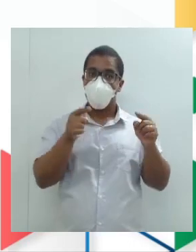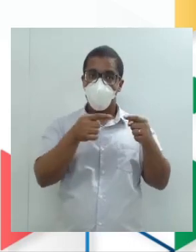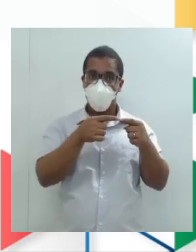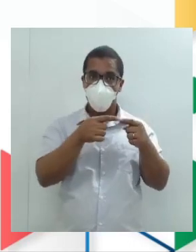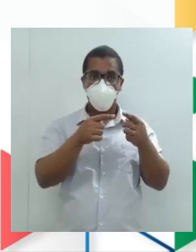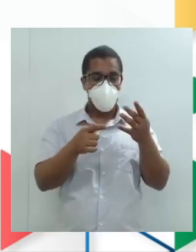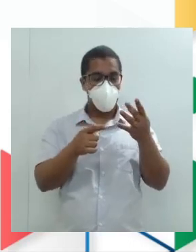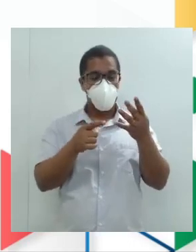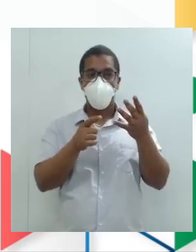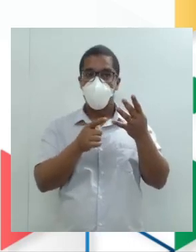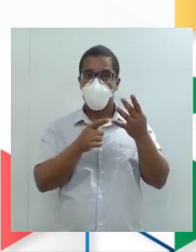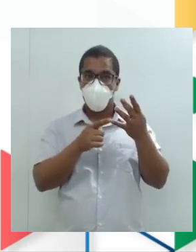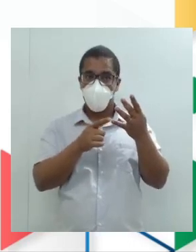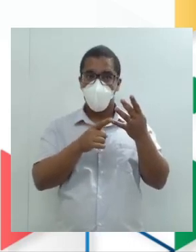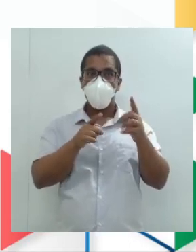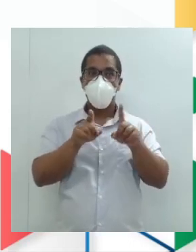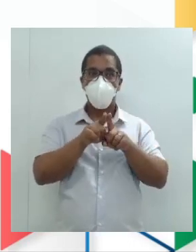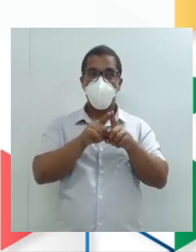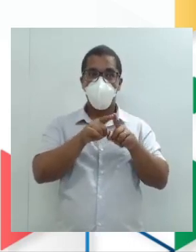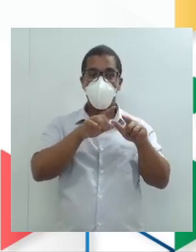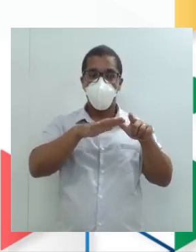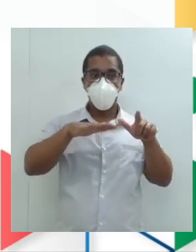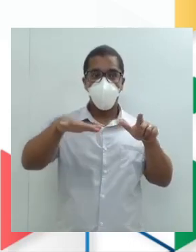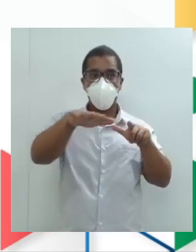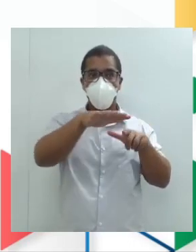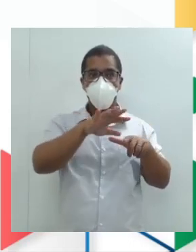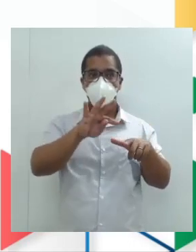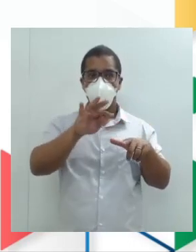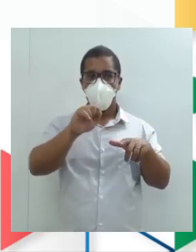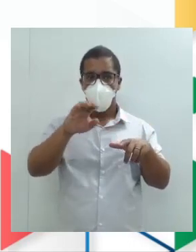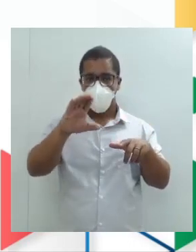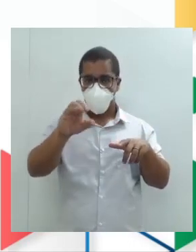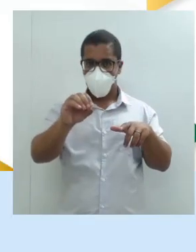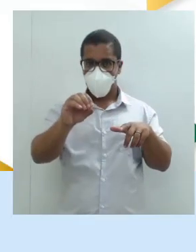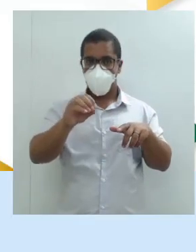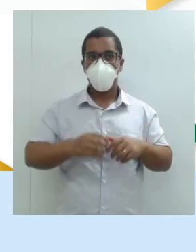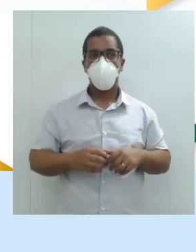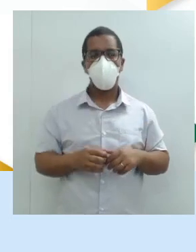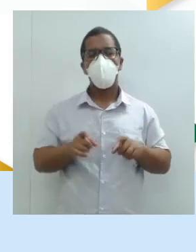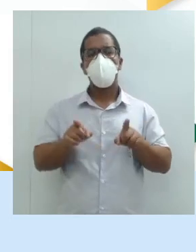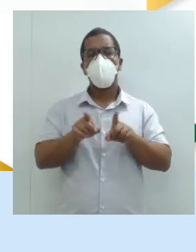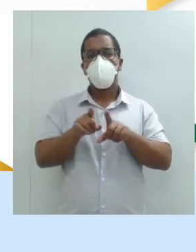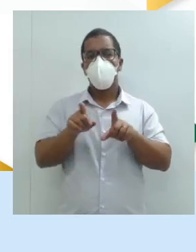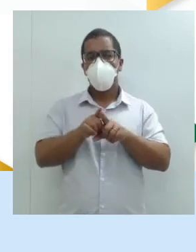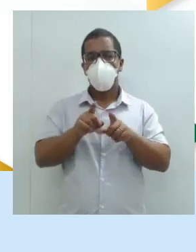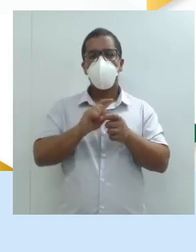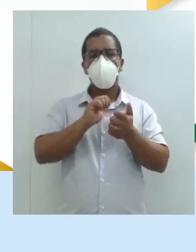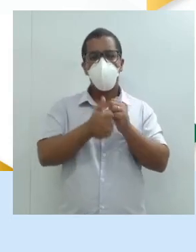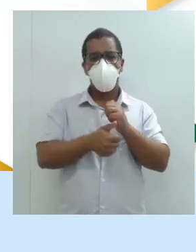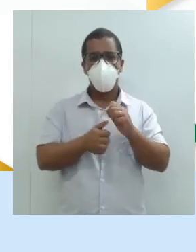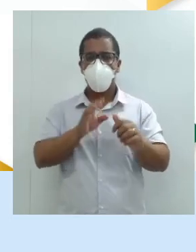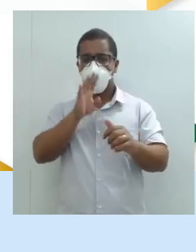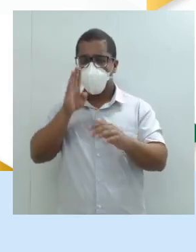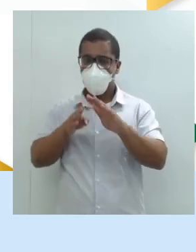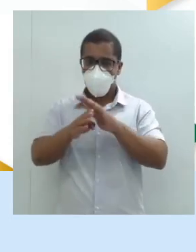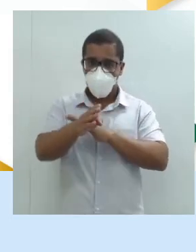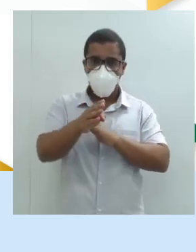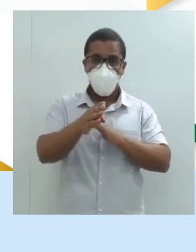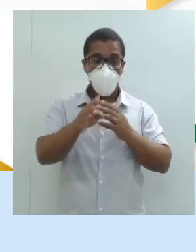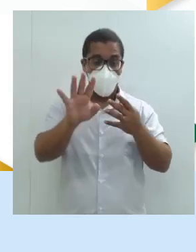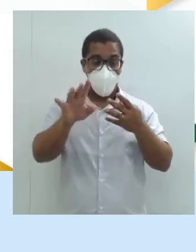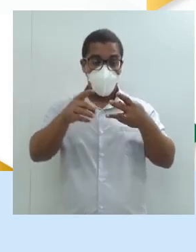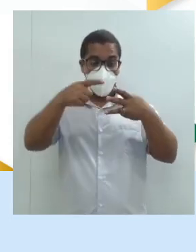também, e esportes de invasão, brincadeira. Mas vocês conseguiram observar que os 3 primeiros tipos se repetem tanto